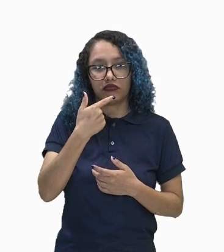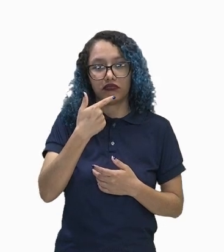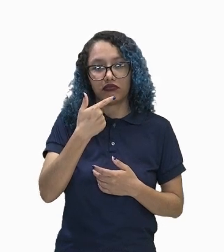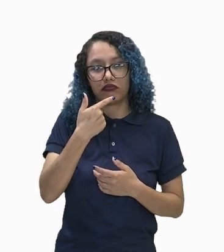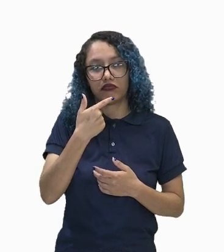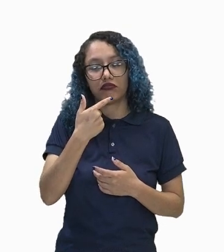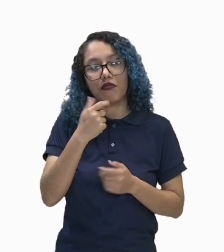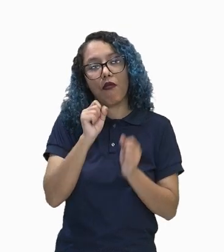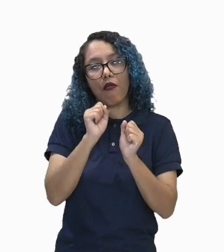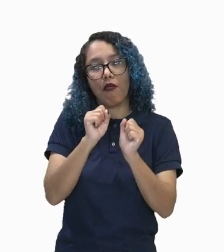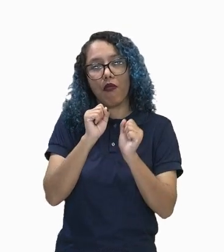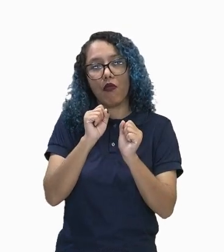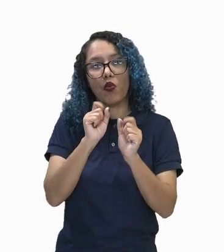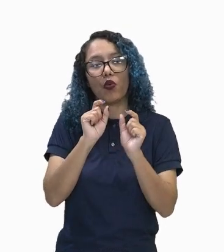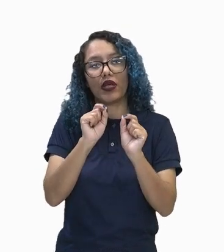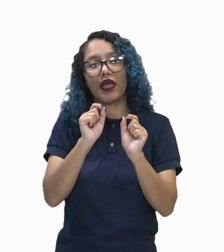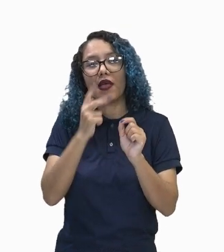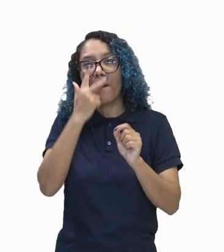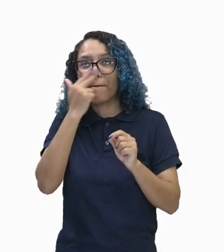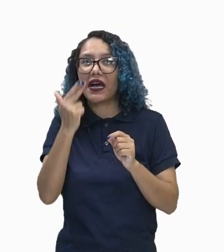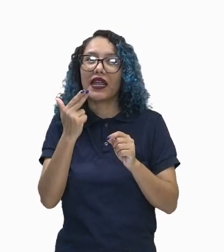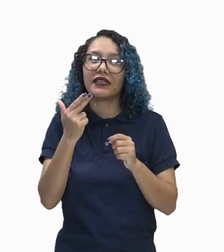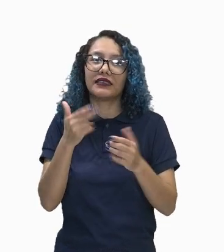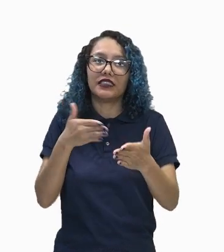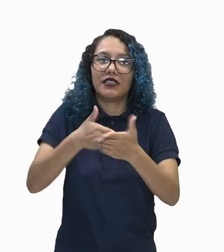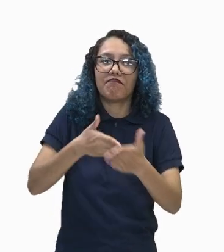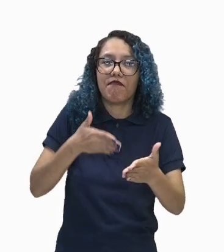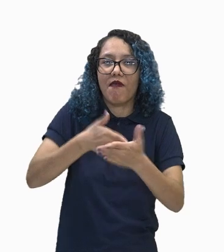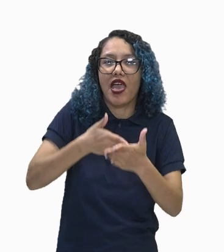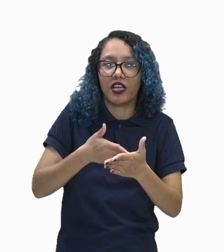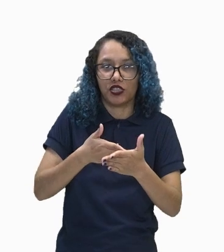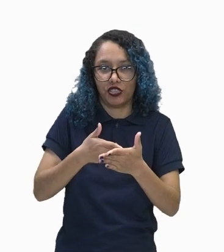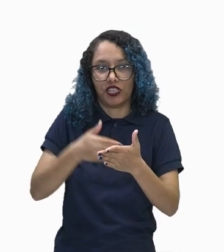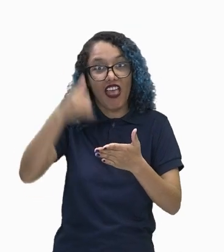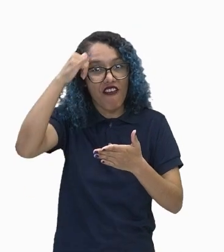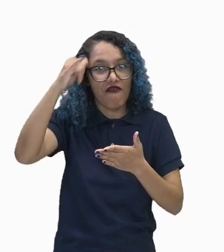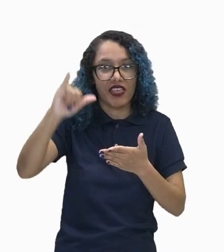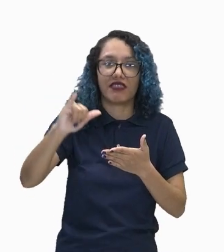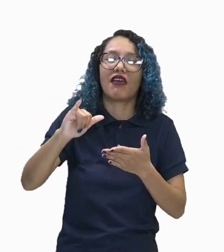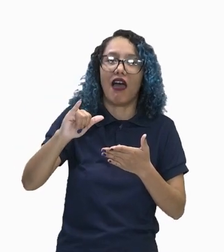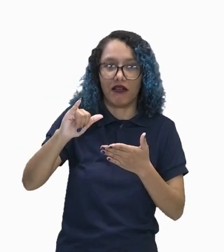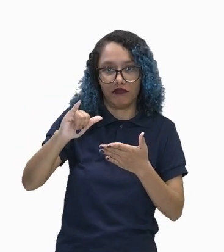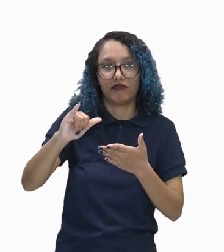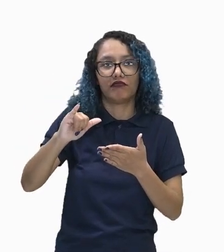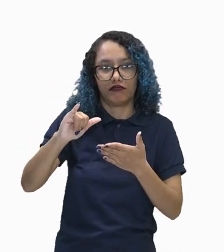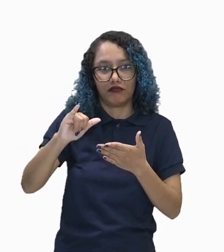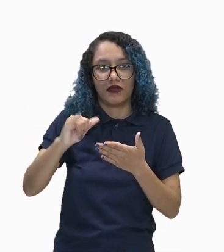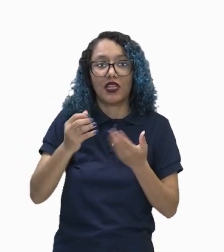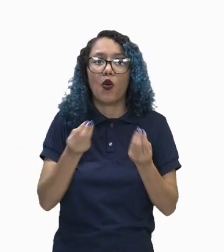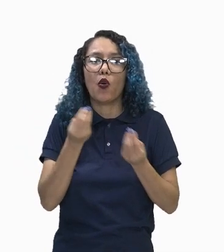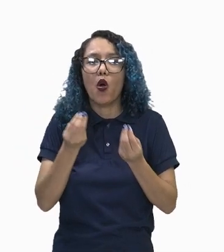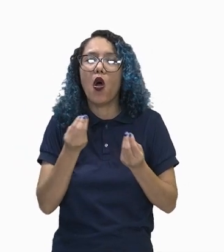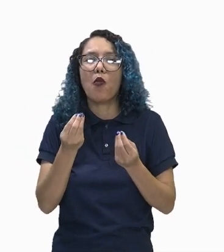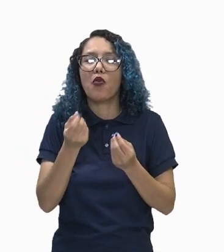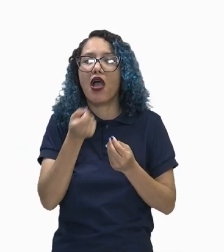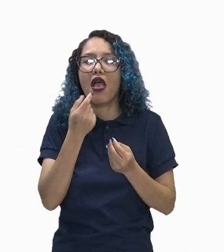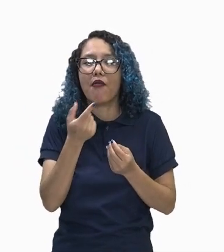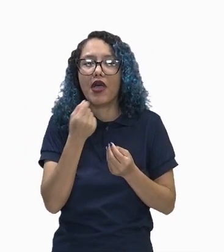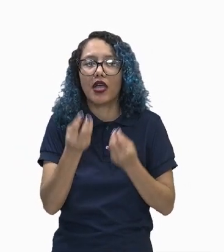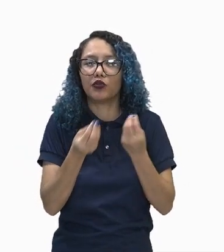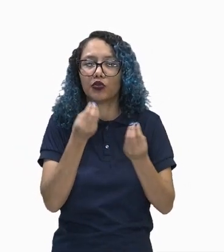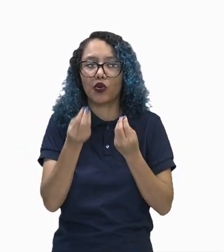essa exposição vai ser meio que bloqueada. Então, como funciona a medicação?